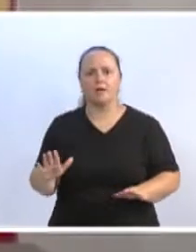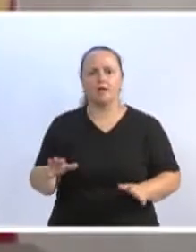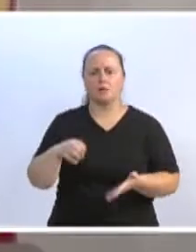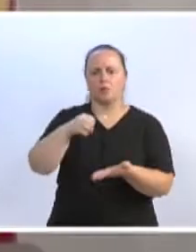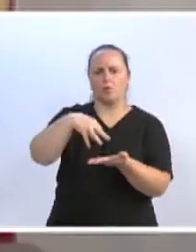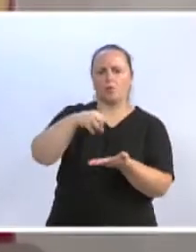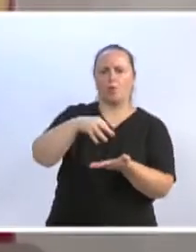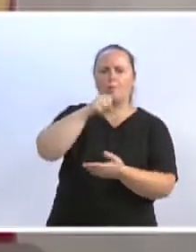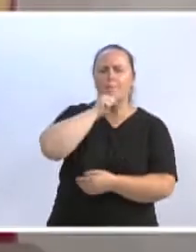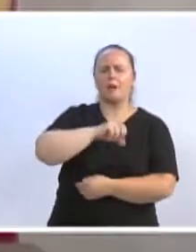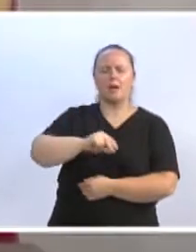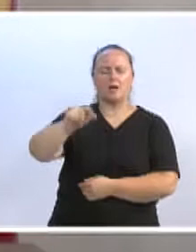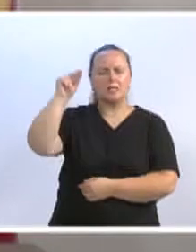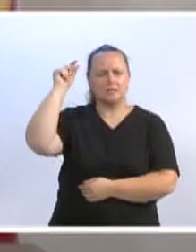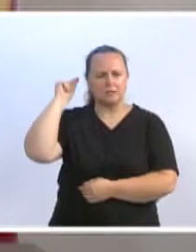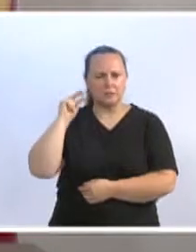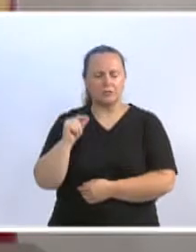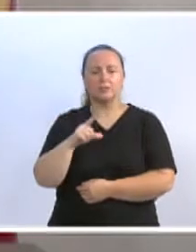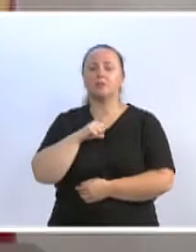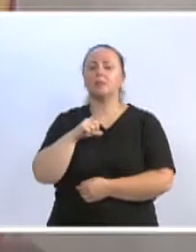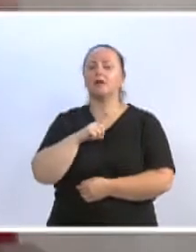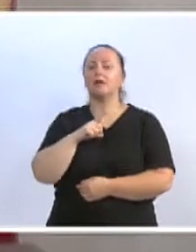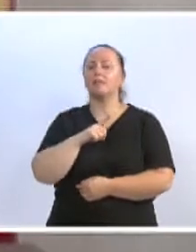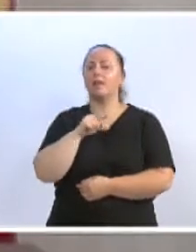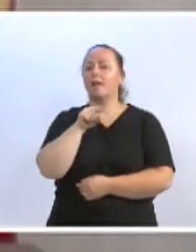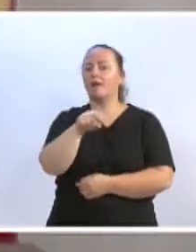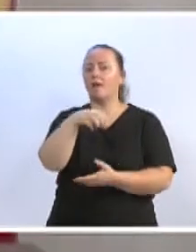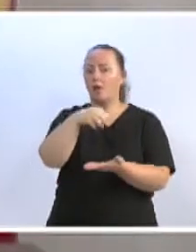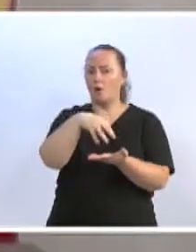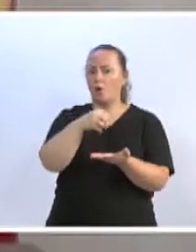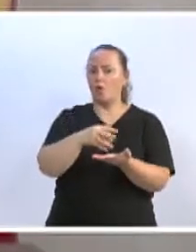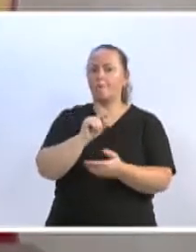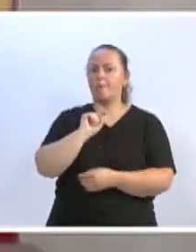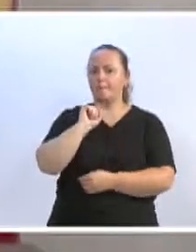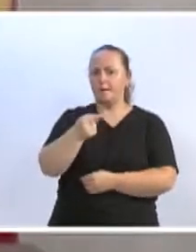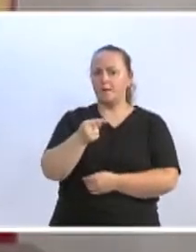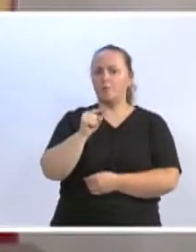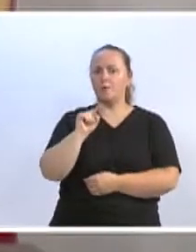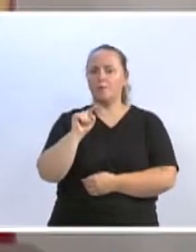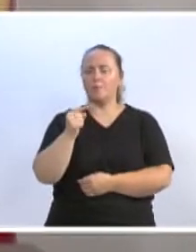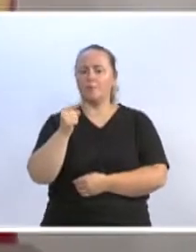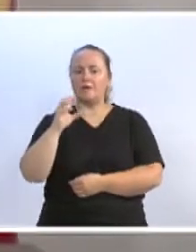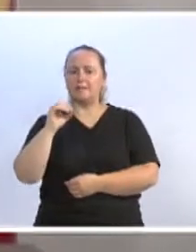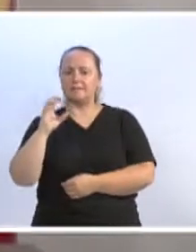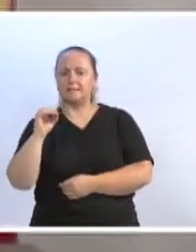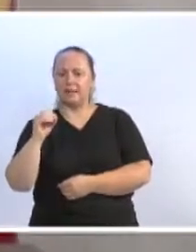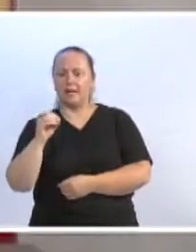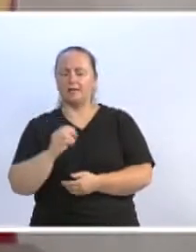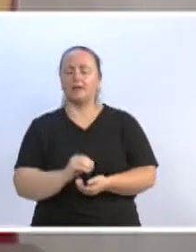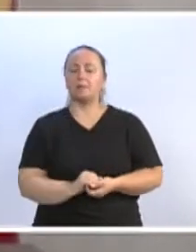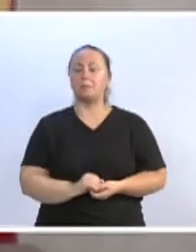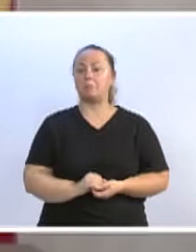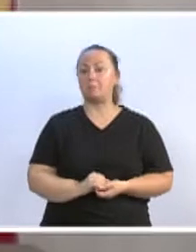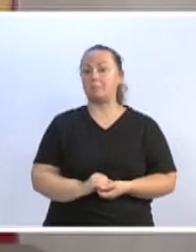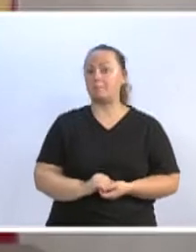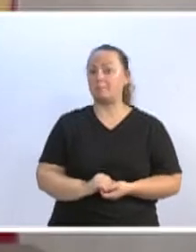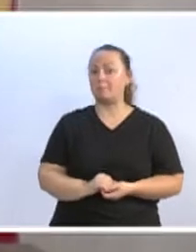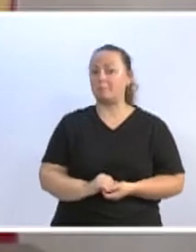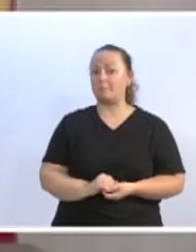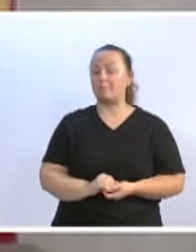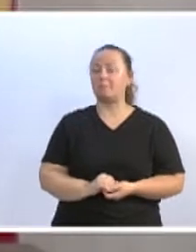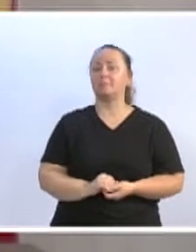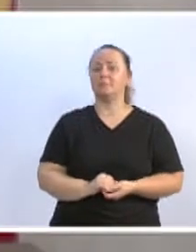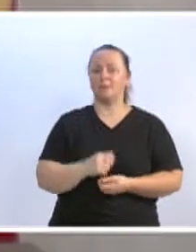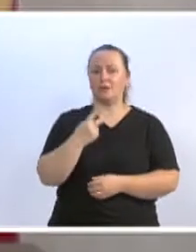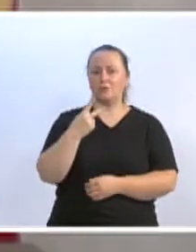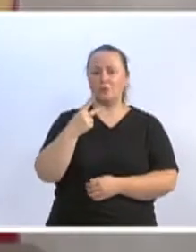mais antiga do Antigo Testamento que tem, essa cópia é do ano 1100 da era cristã, ou seja, mais de